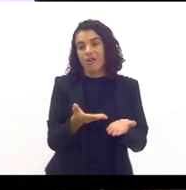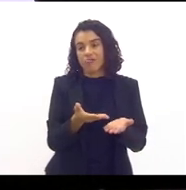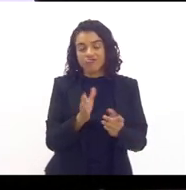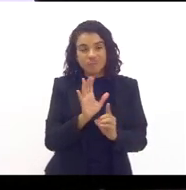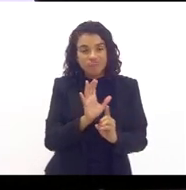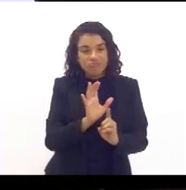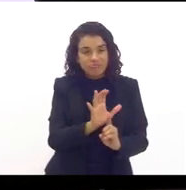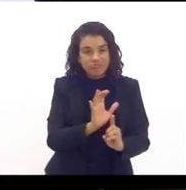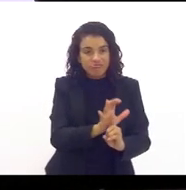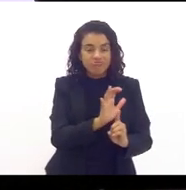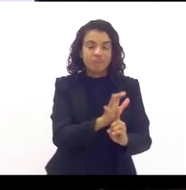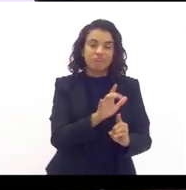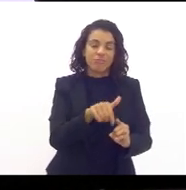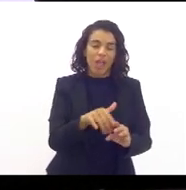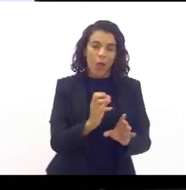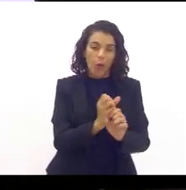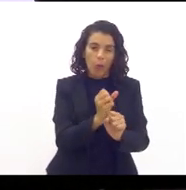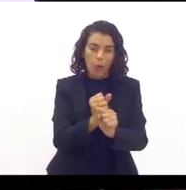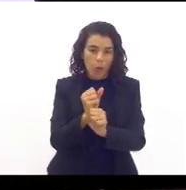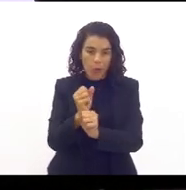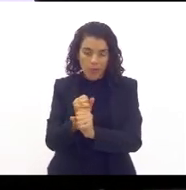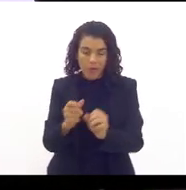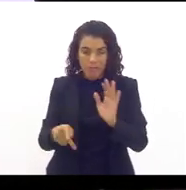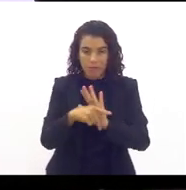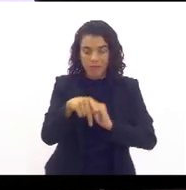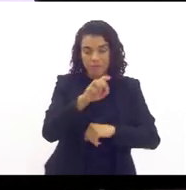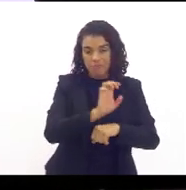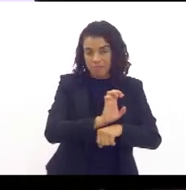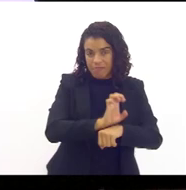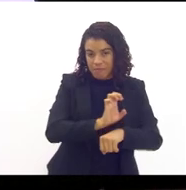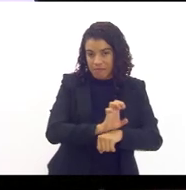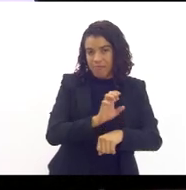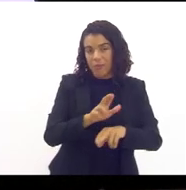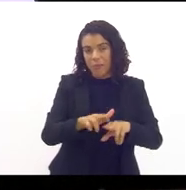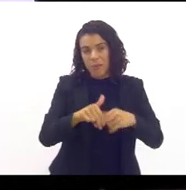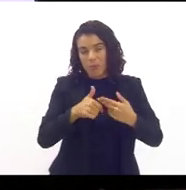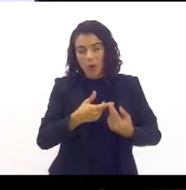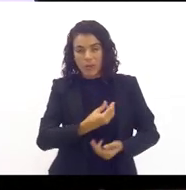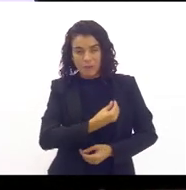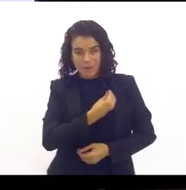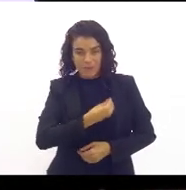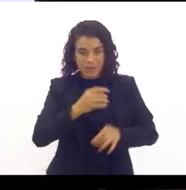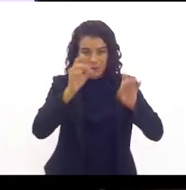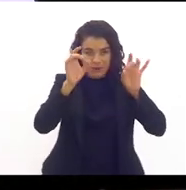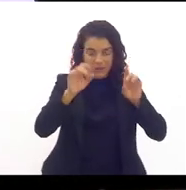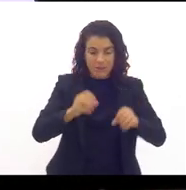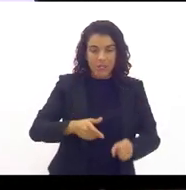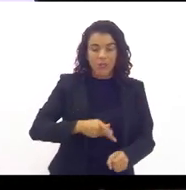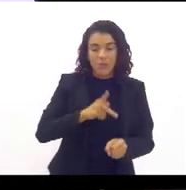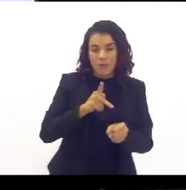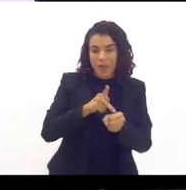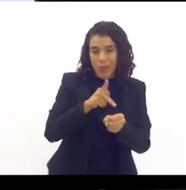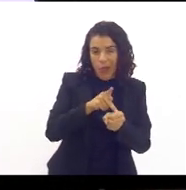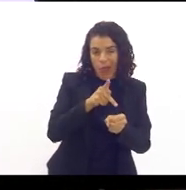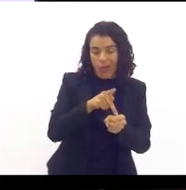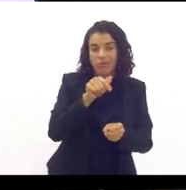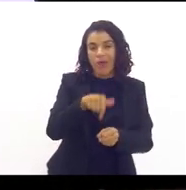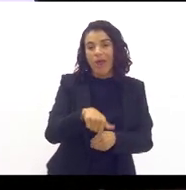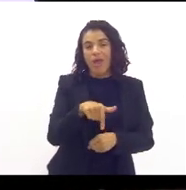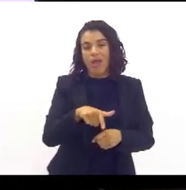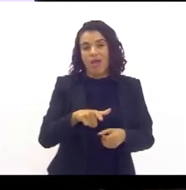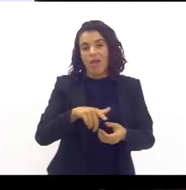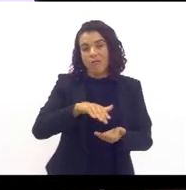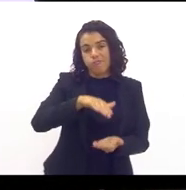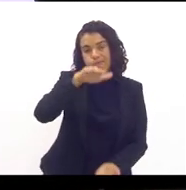influencia bastante as contas aqui do Estado, né, por conta de royalties e participações especiais de petróleo, que é o preço do barril